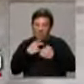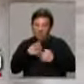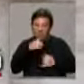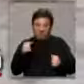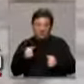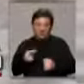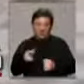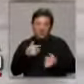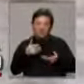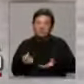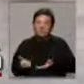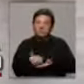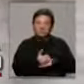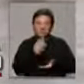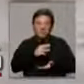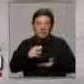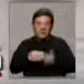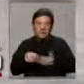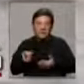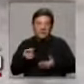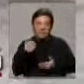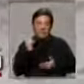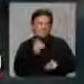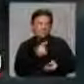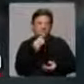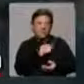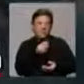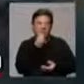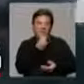geladas ajudou a recolher milhares de dólares para o banco alimentar.